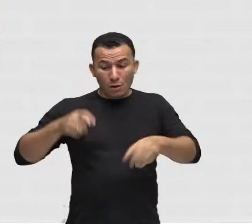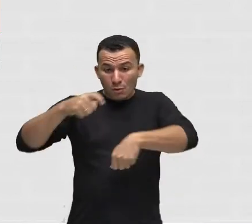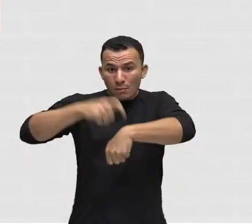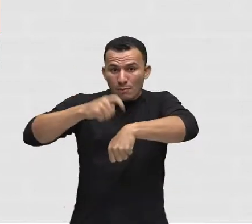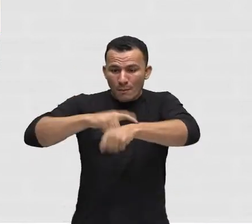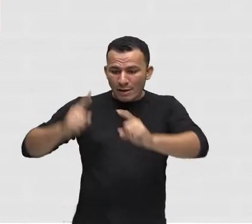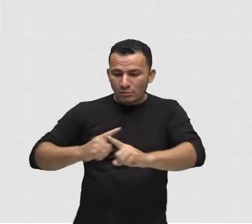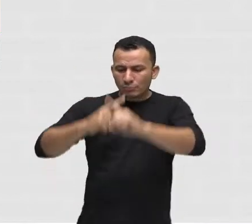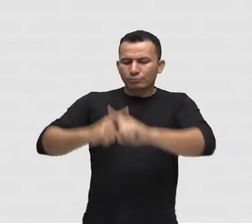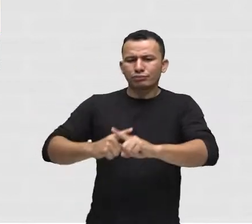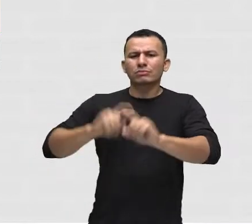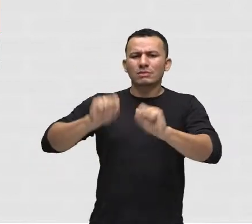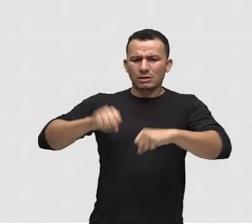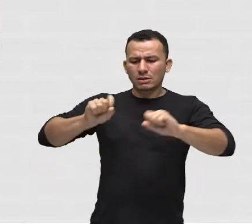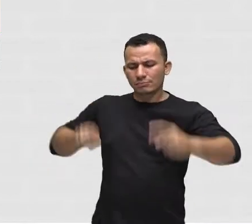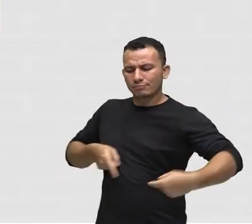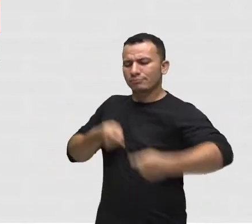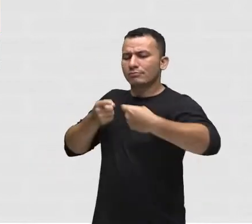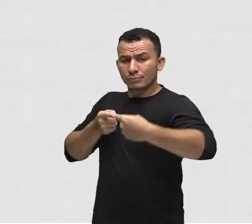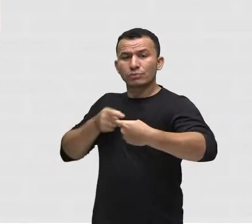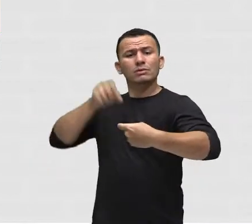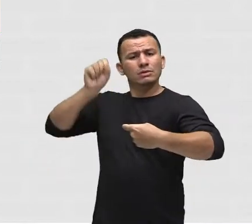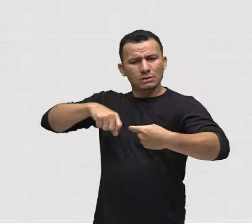momento da disputa, no momento